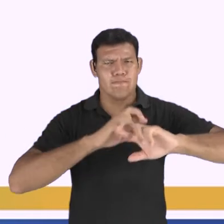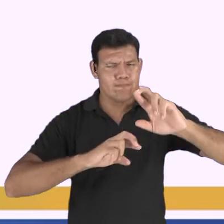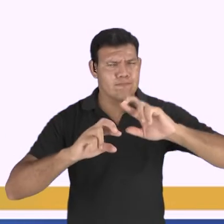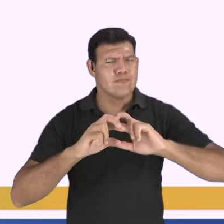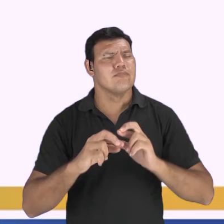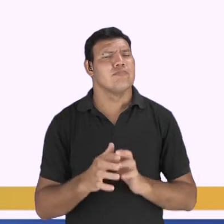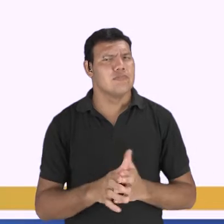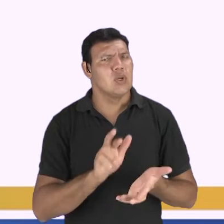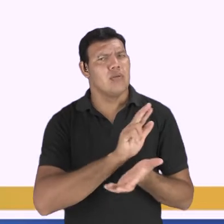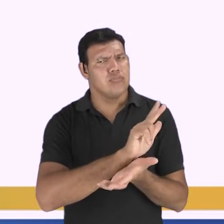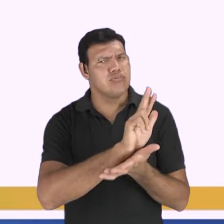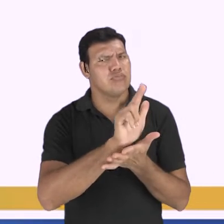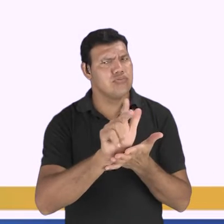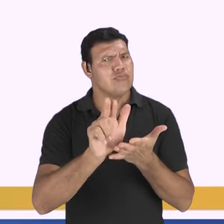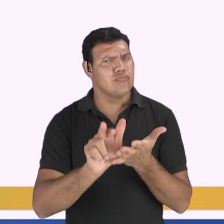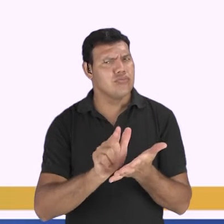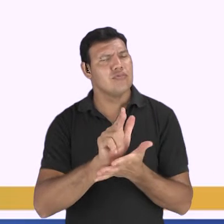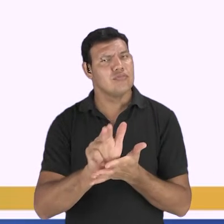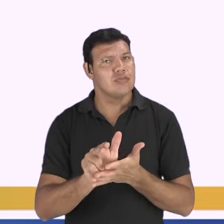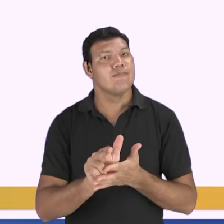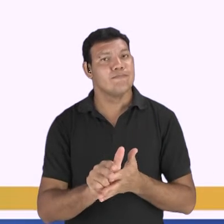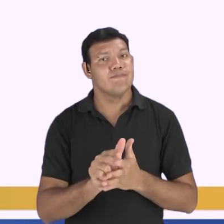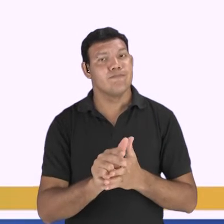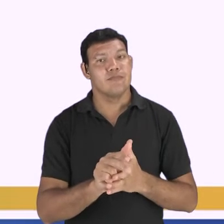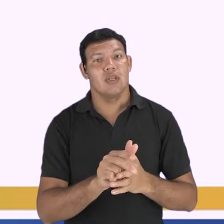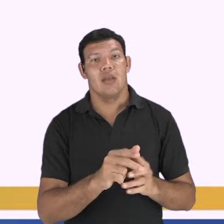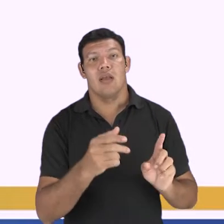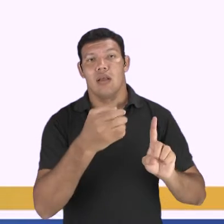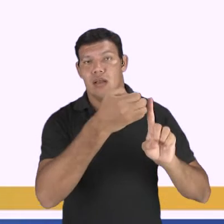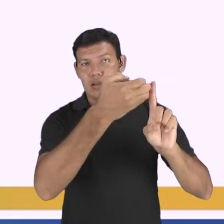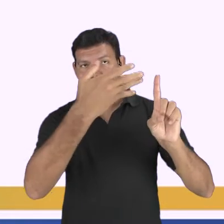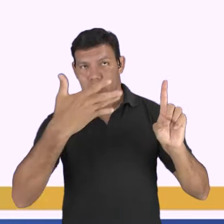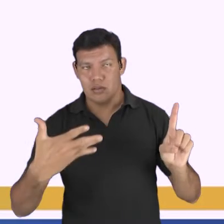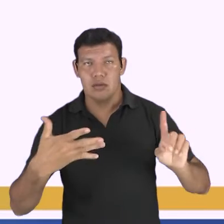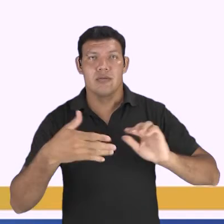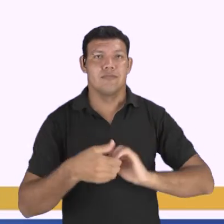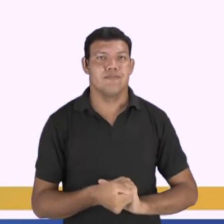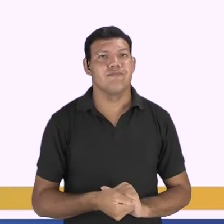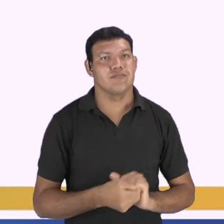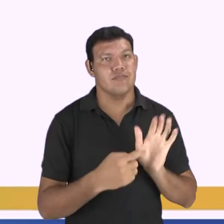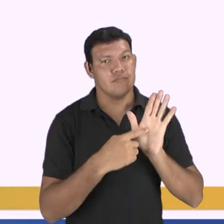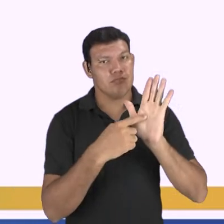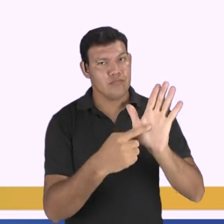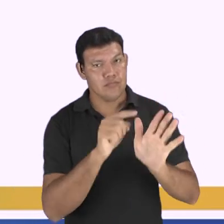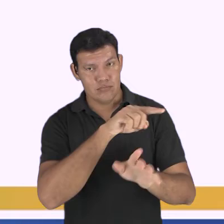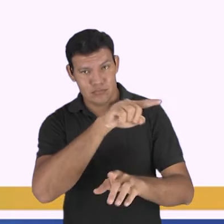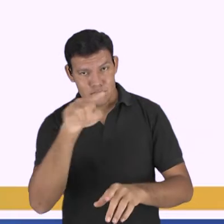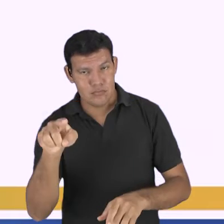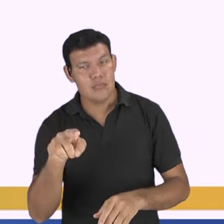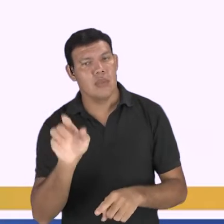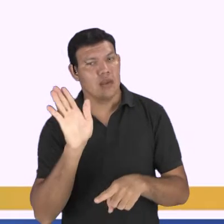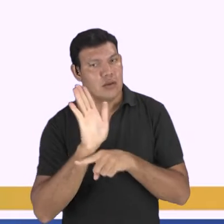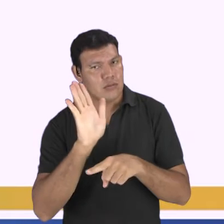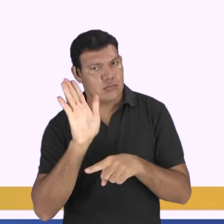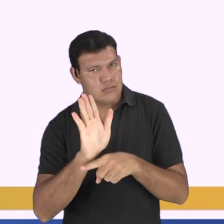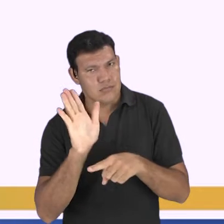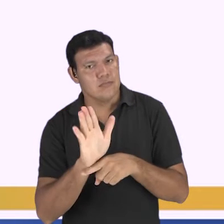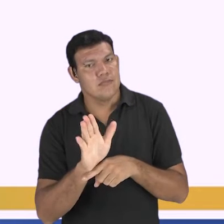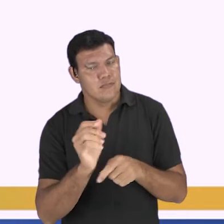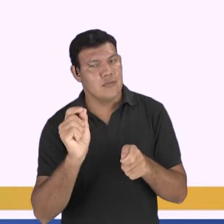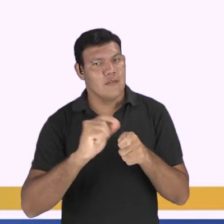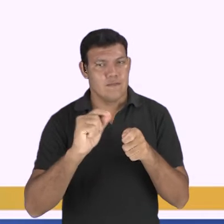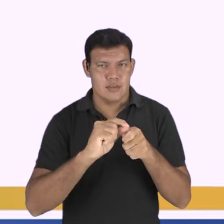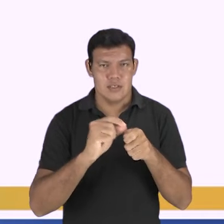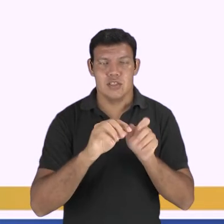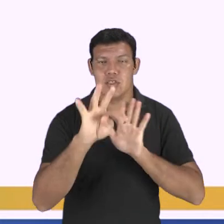vários operadores argumentativos, são esses aí, tá? Apresentando para vocês, que vão nos auxiliar aí nessa construção